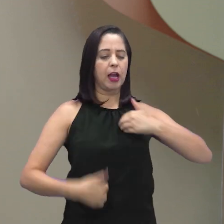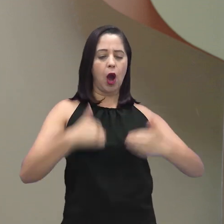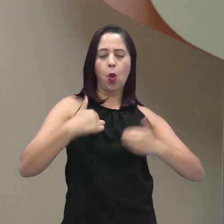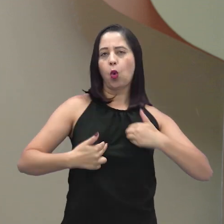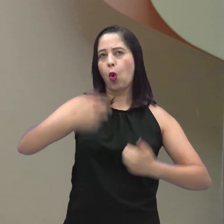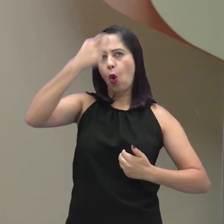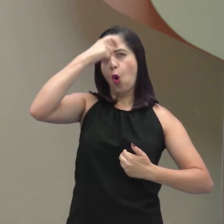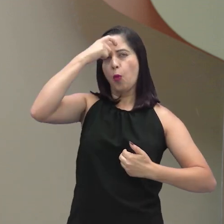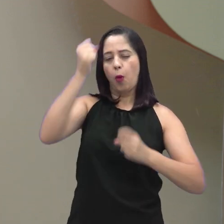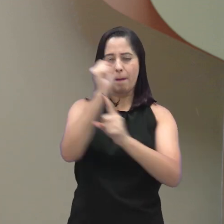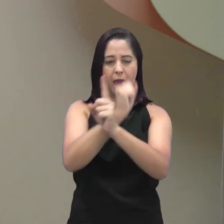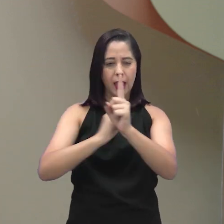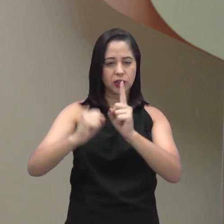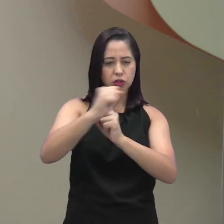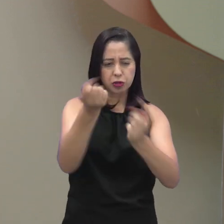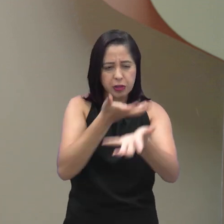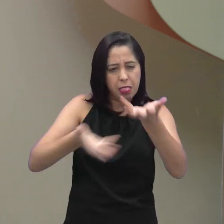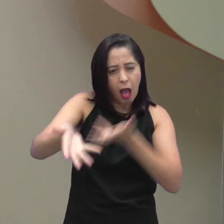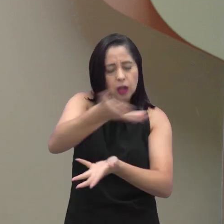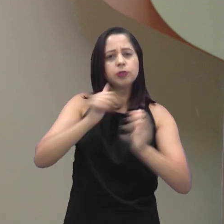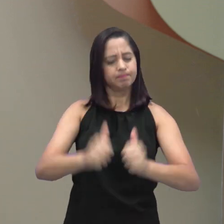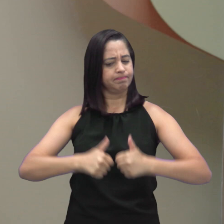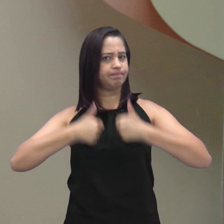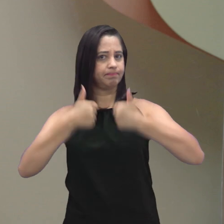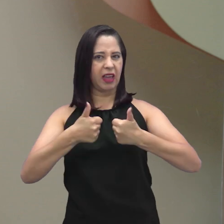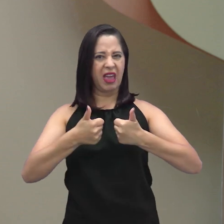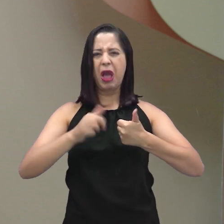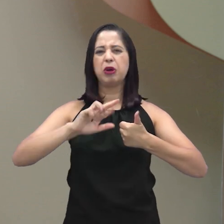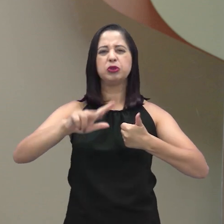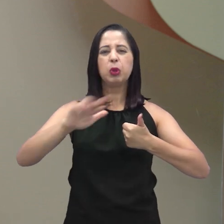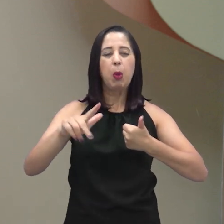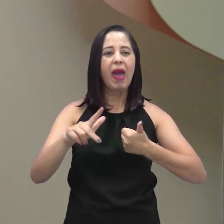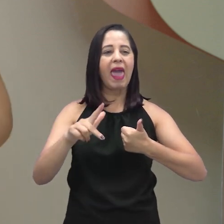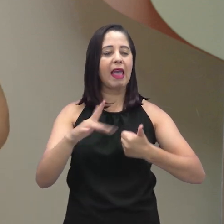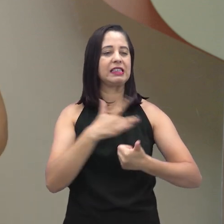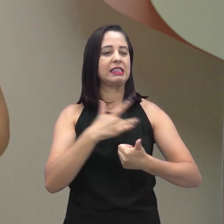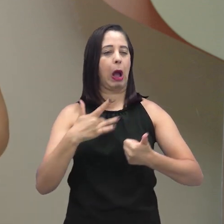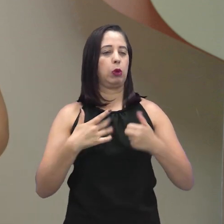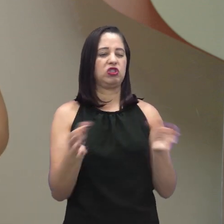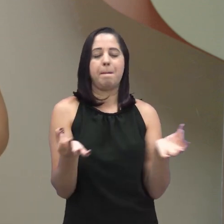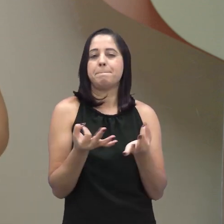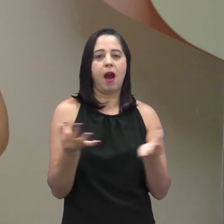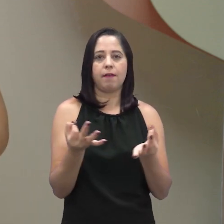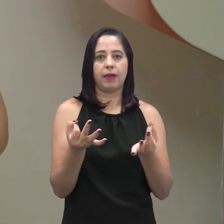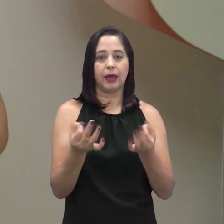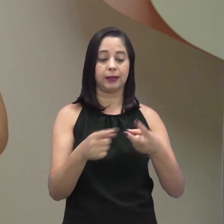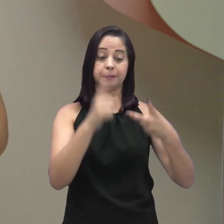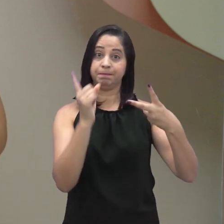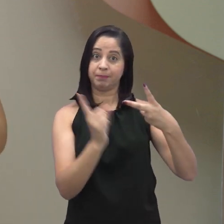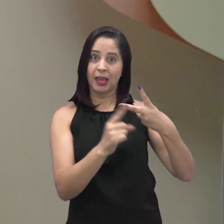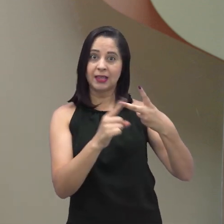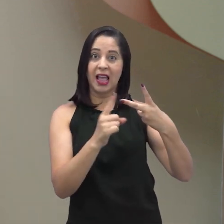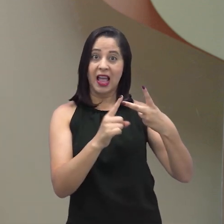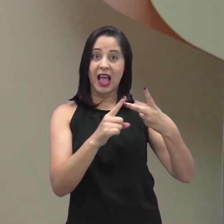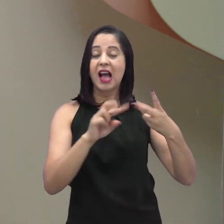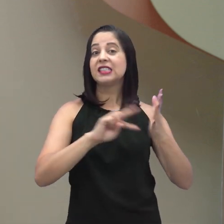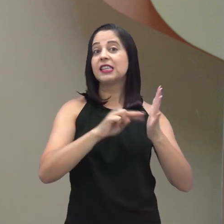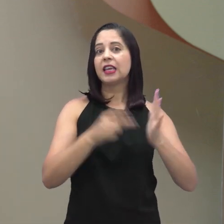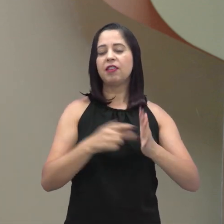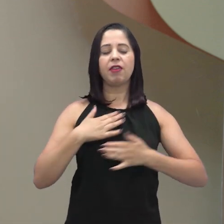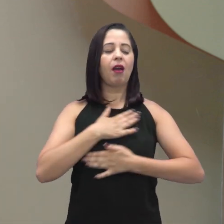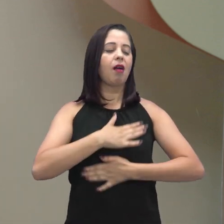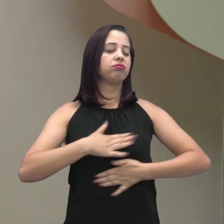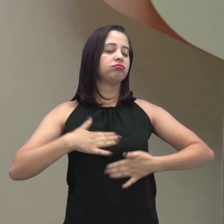mental e social. É muito além da ausência de uma doença. Já o bem-estar é um estado de satisfação física